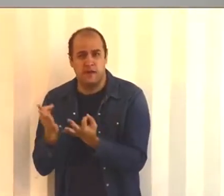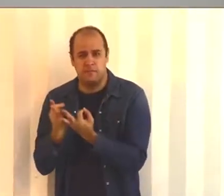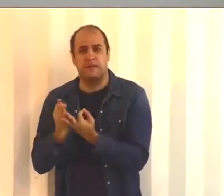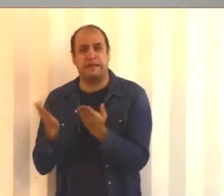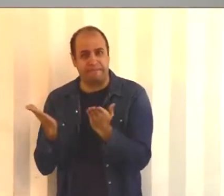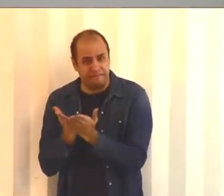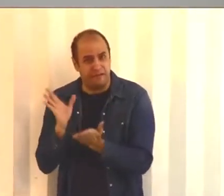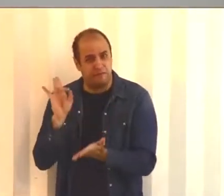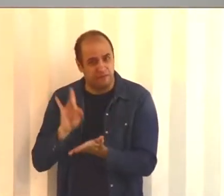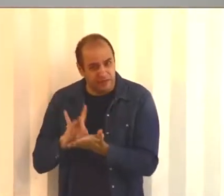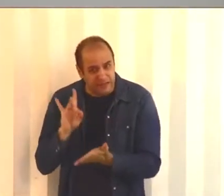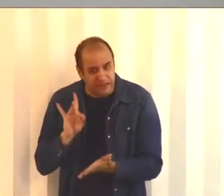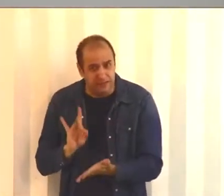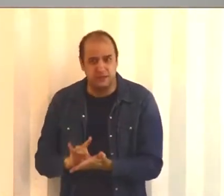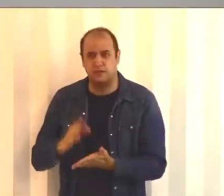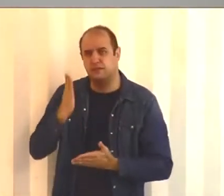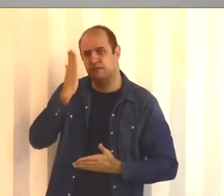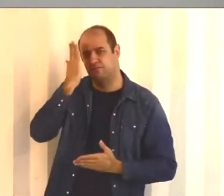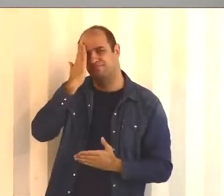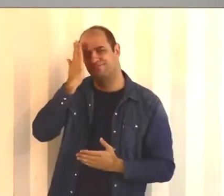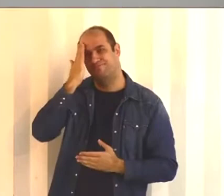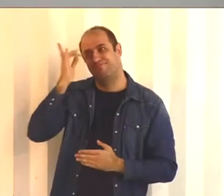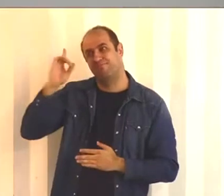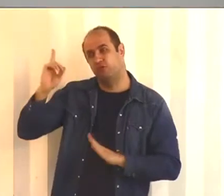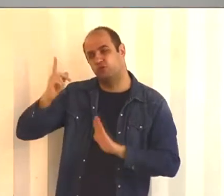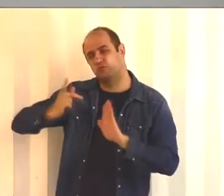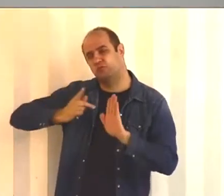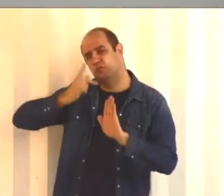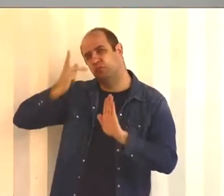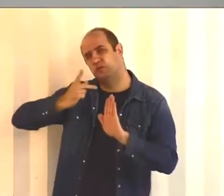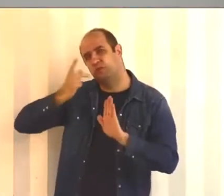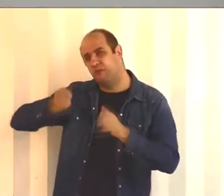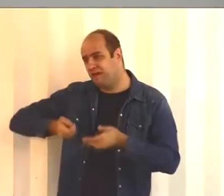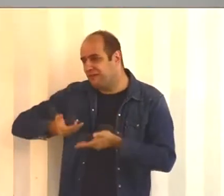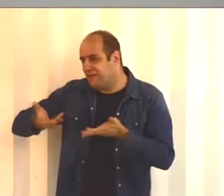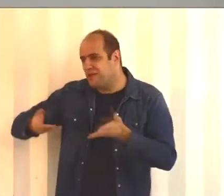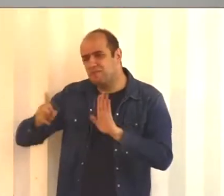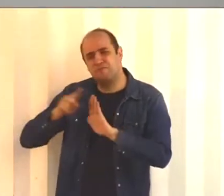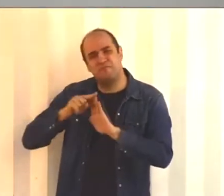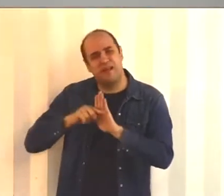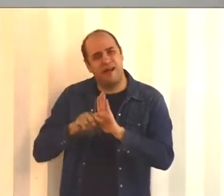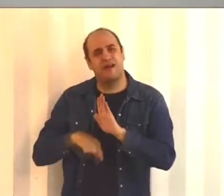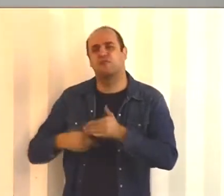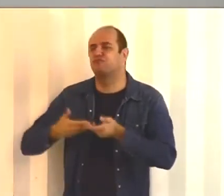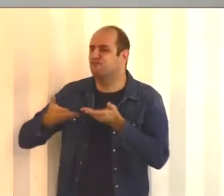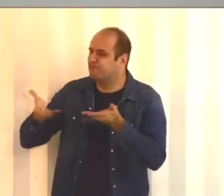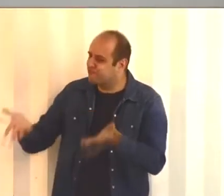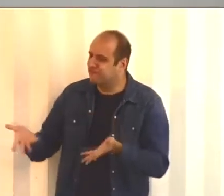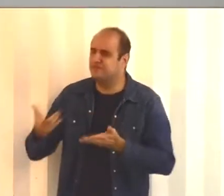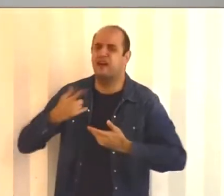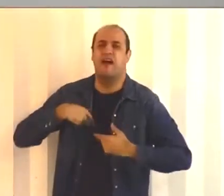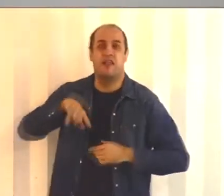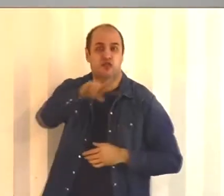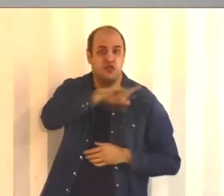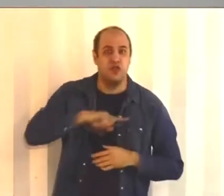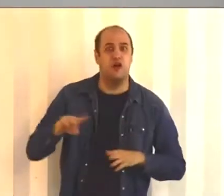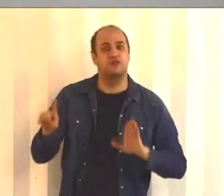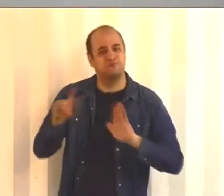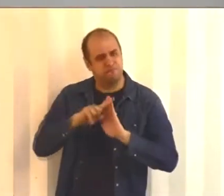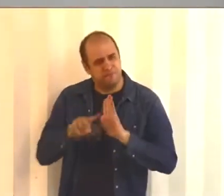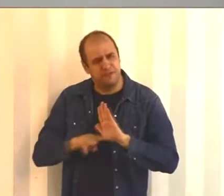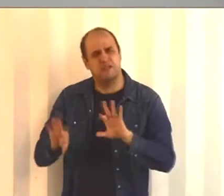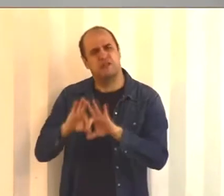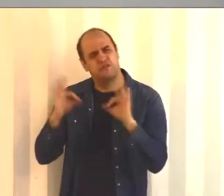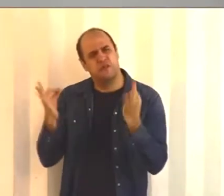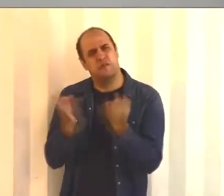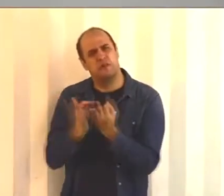genuinamente cristã sabem que Deus tem promessas para a família, que Deus tem plano para a família, que nós estamos dentro de um plano da família,